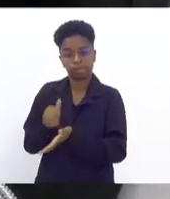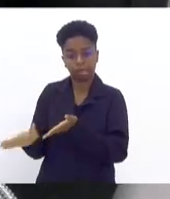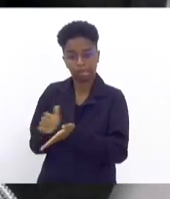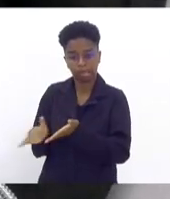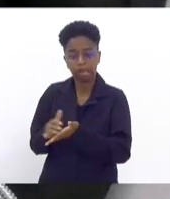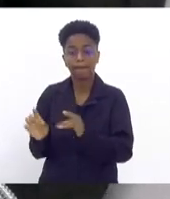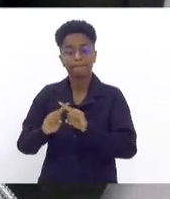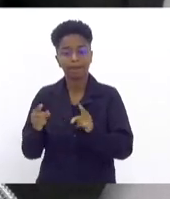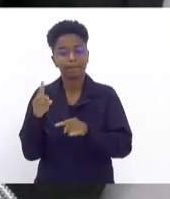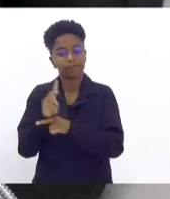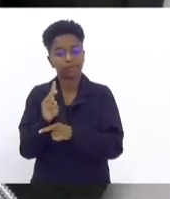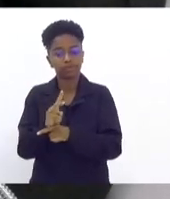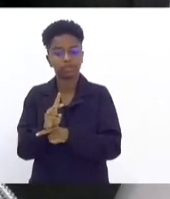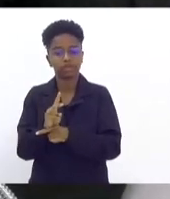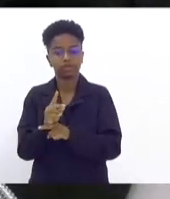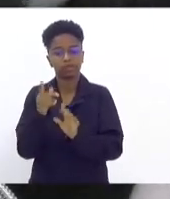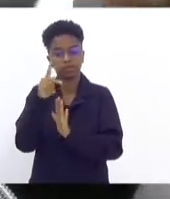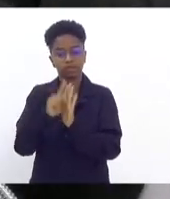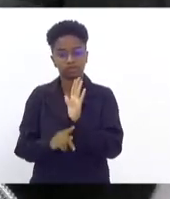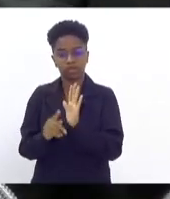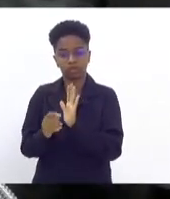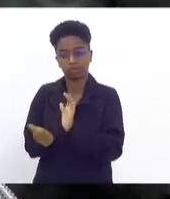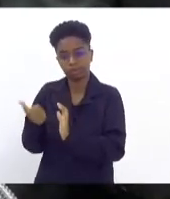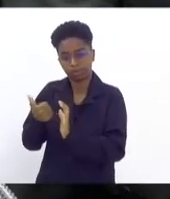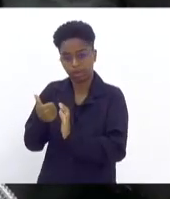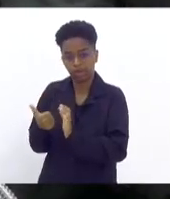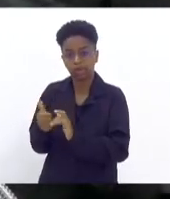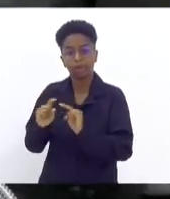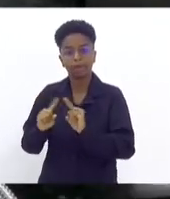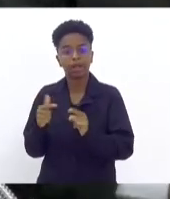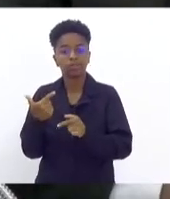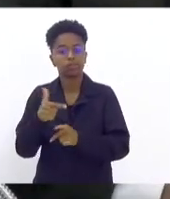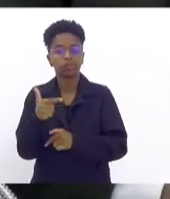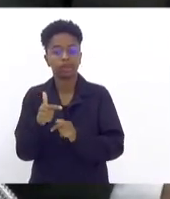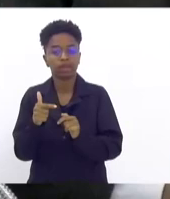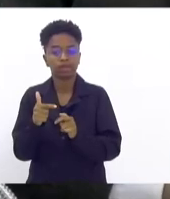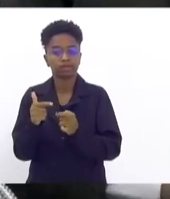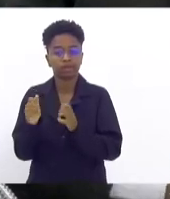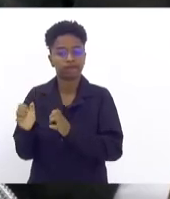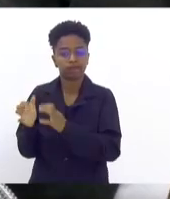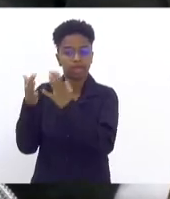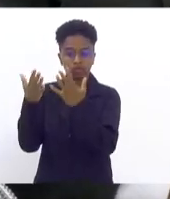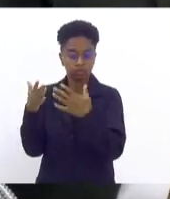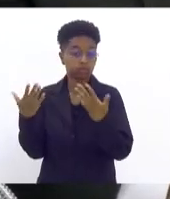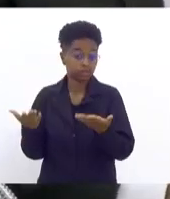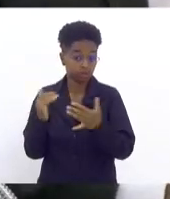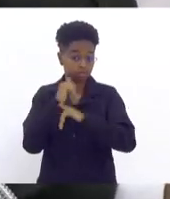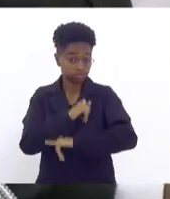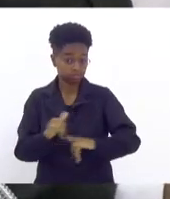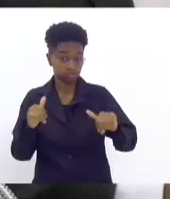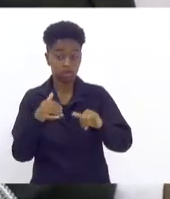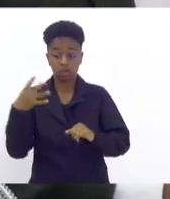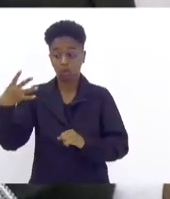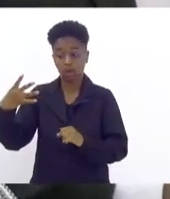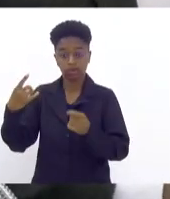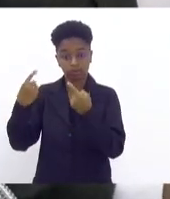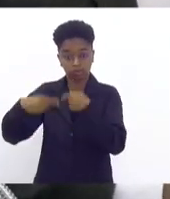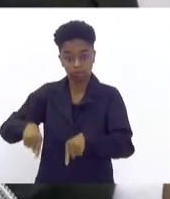projeto original e não haver veto. Então, proclamado o resultado, por 4-3,